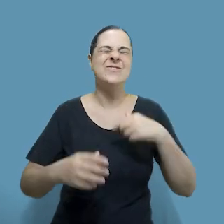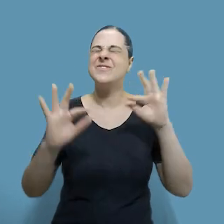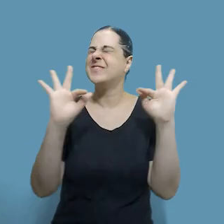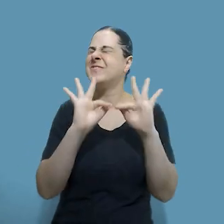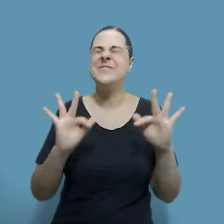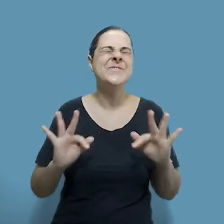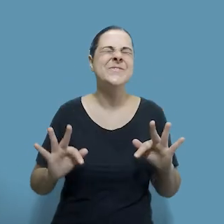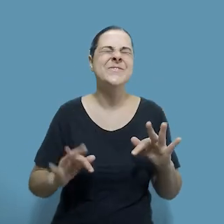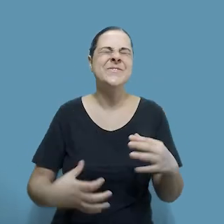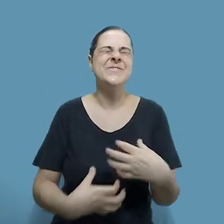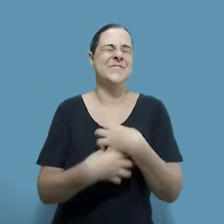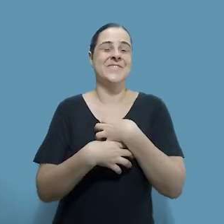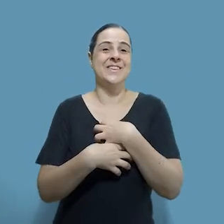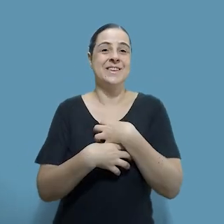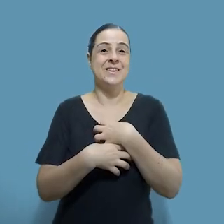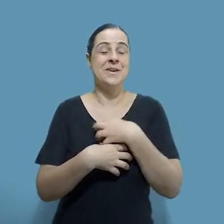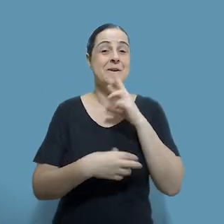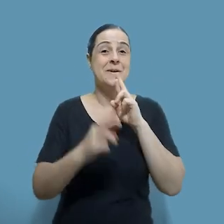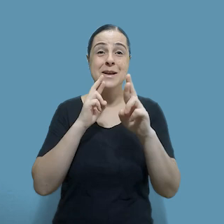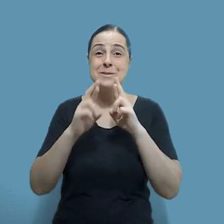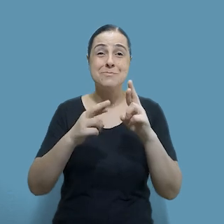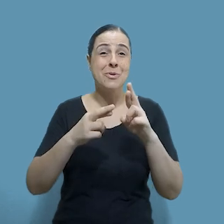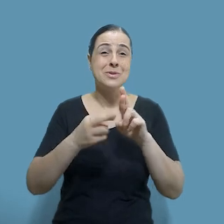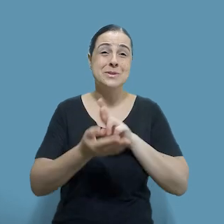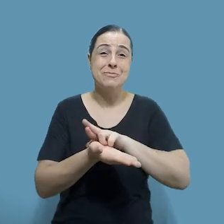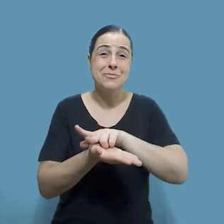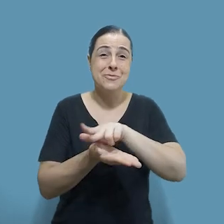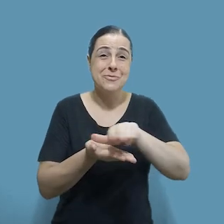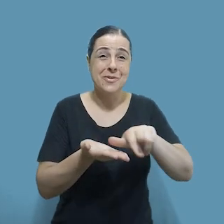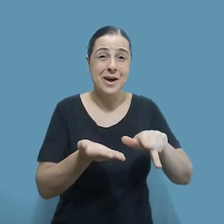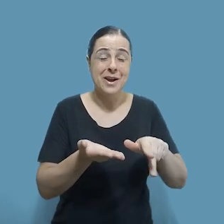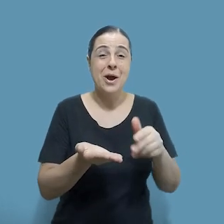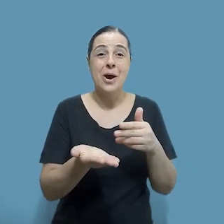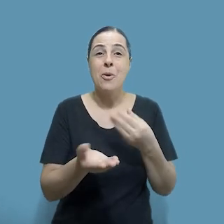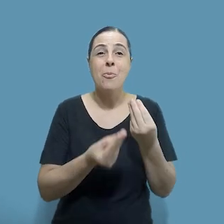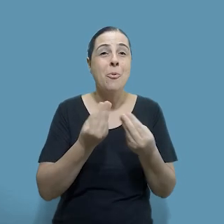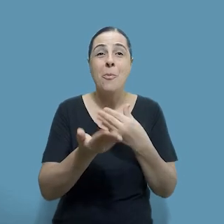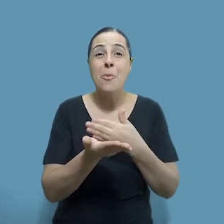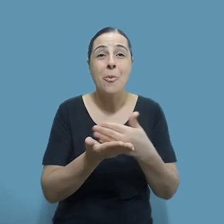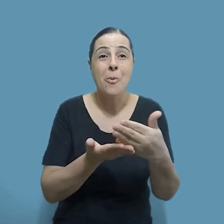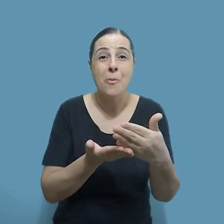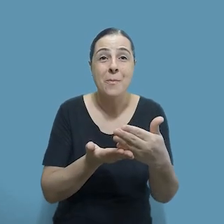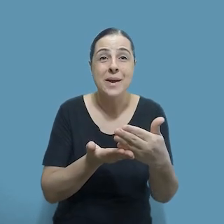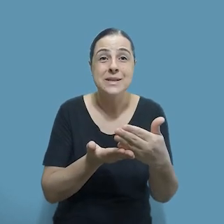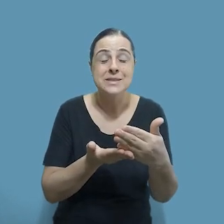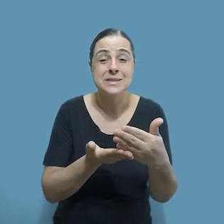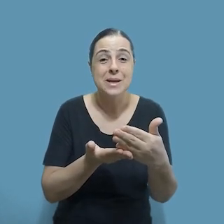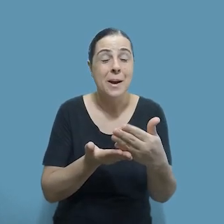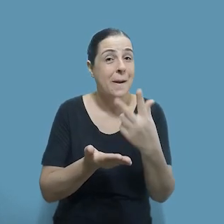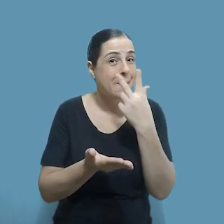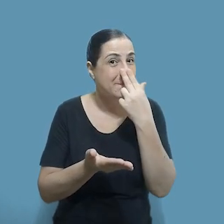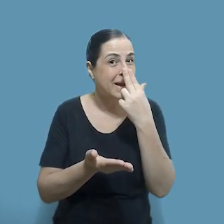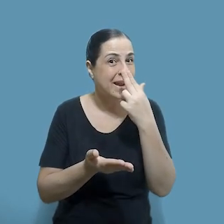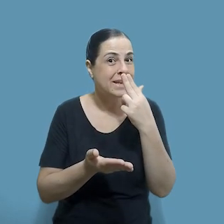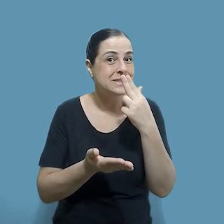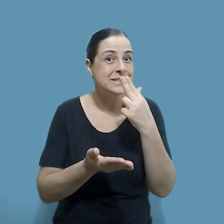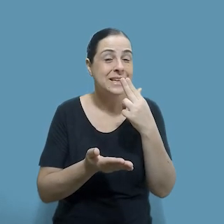várias respostas. A primeira resposta começa com a cegonha, porque eu nasci numa